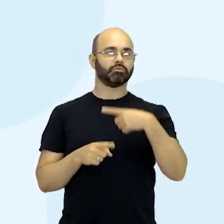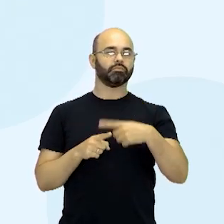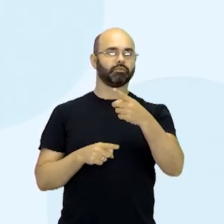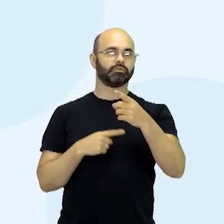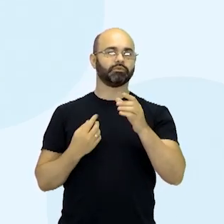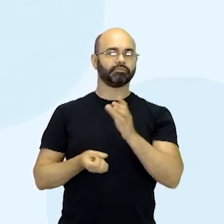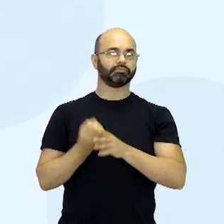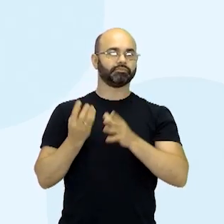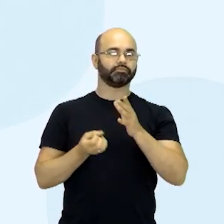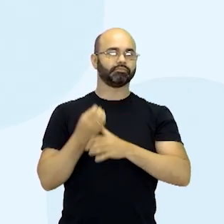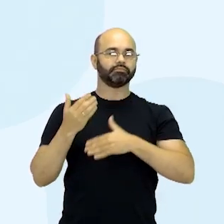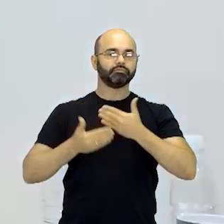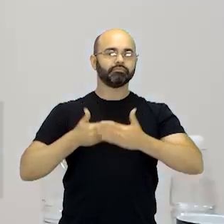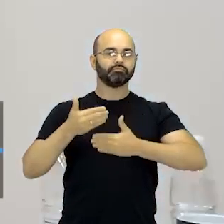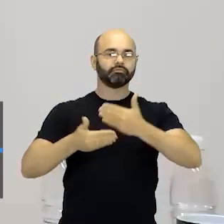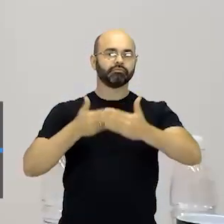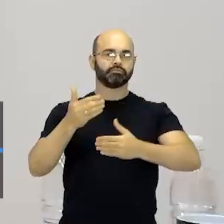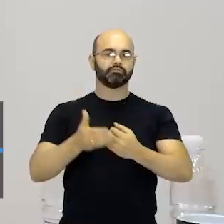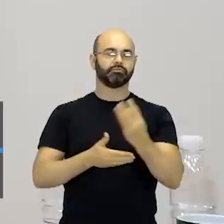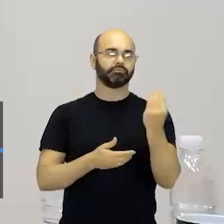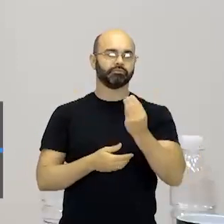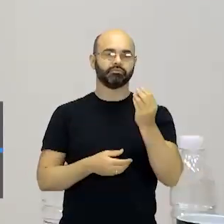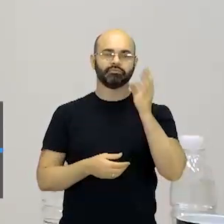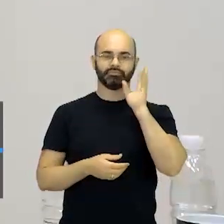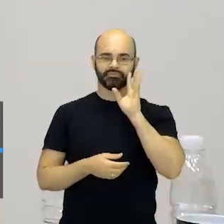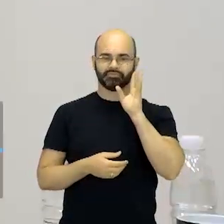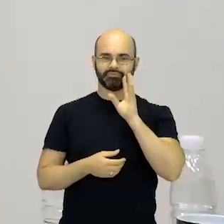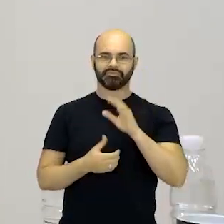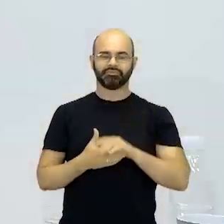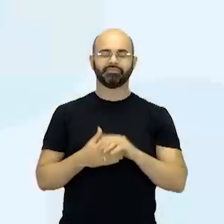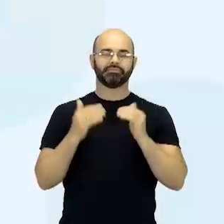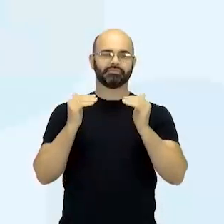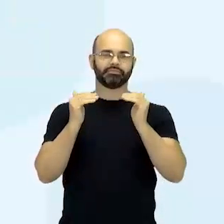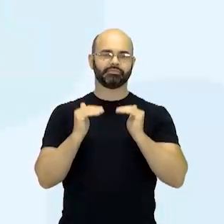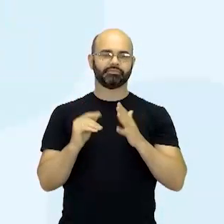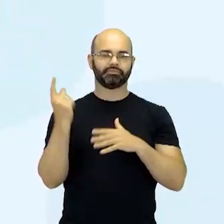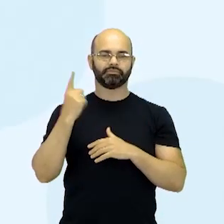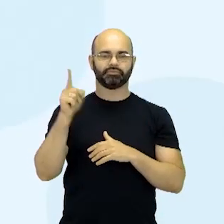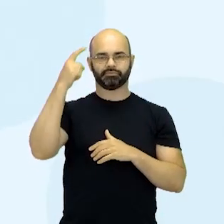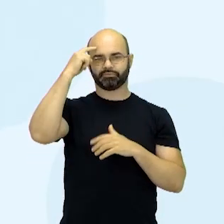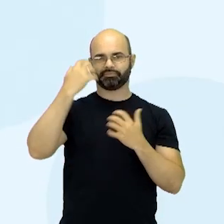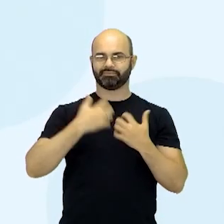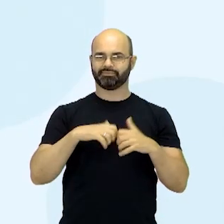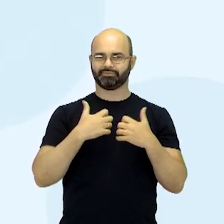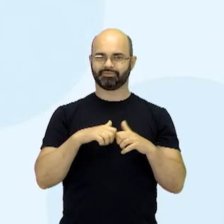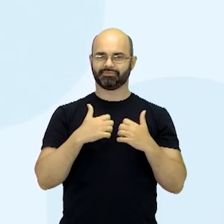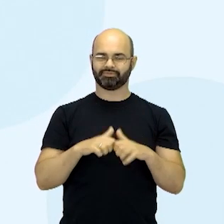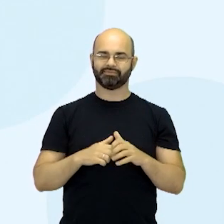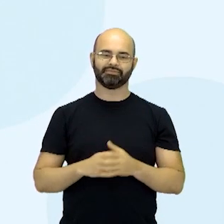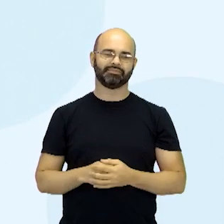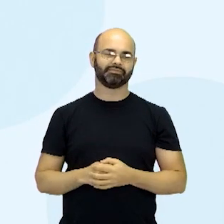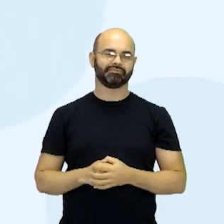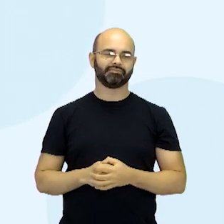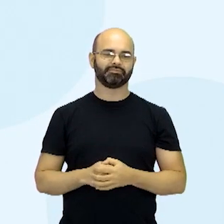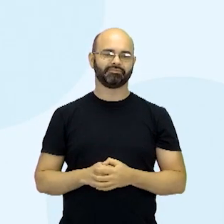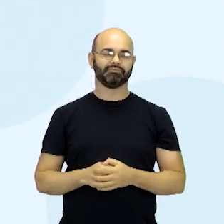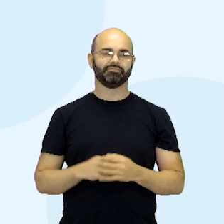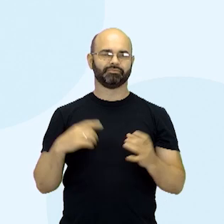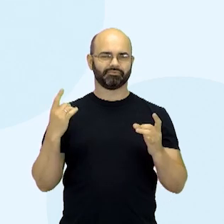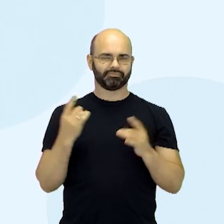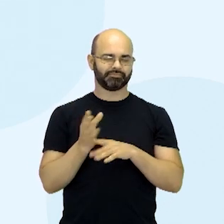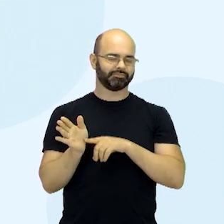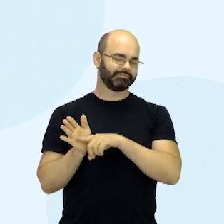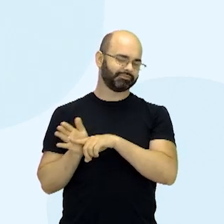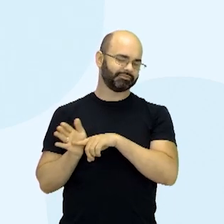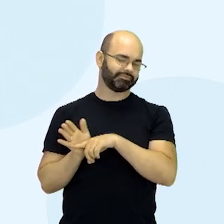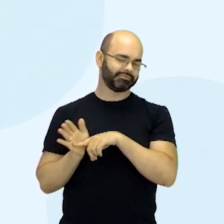sua produção, tudo bem? E a última parte que eu quero que vocês pensem com carinho, né? Após essa